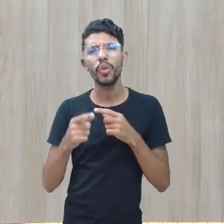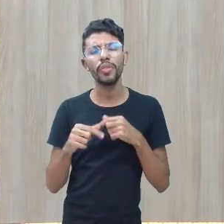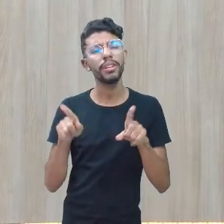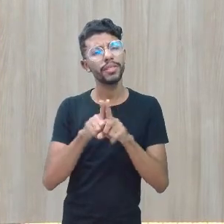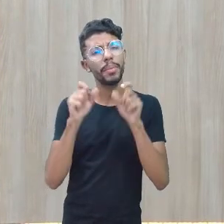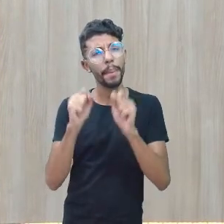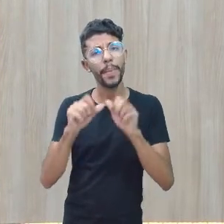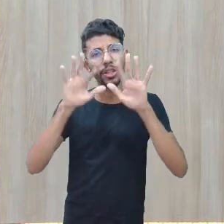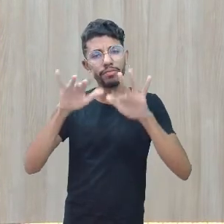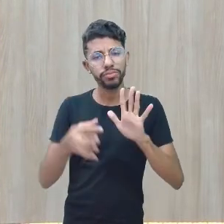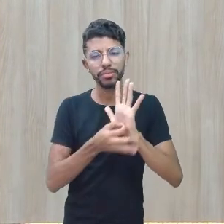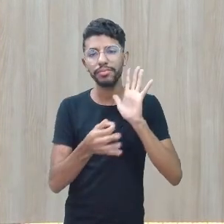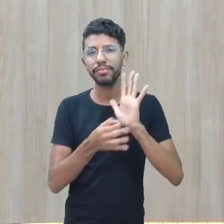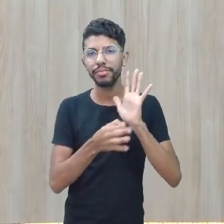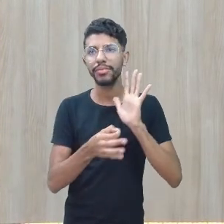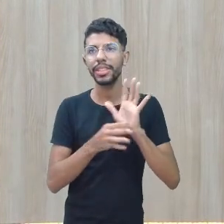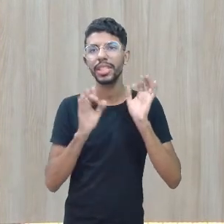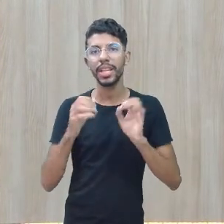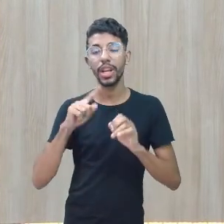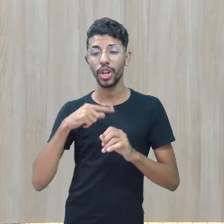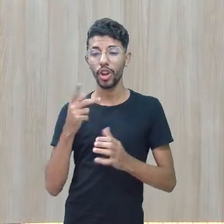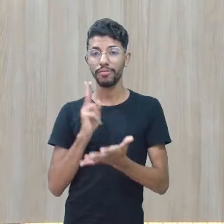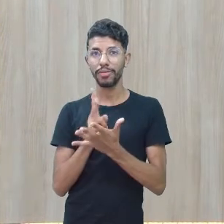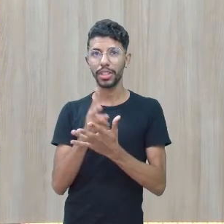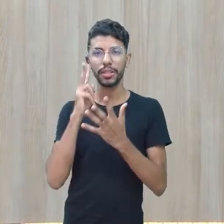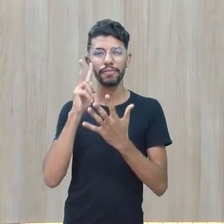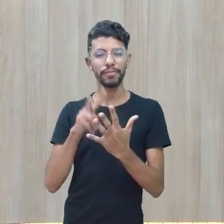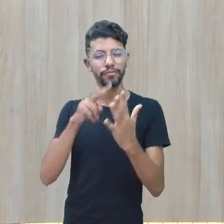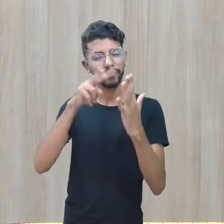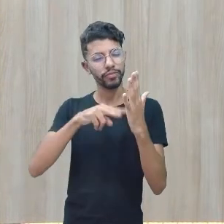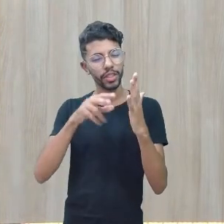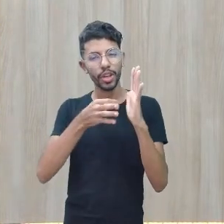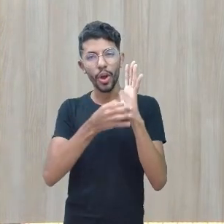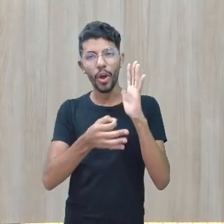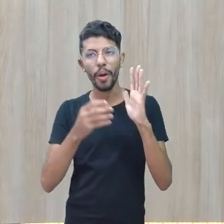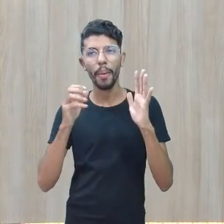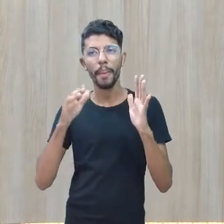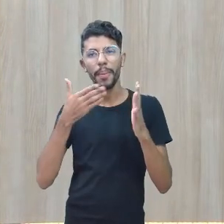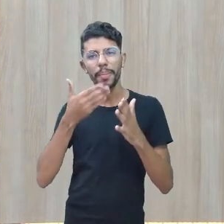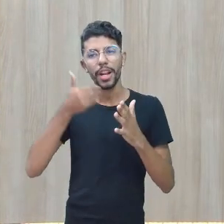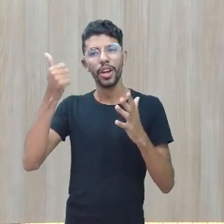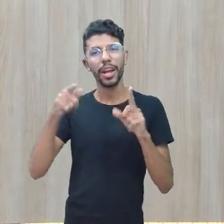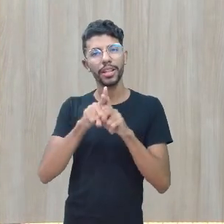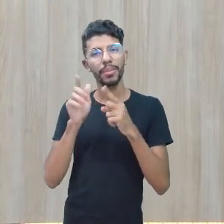também. A gente está de olho sempre lá nos comentários para poder melhorar, para poder trazer mais conteúdos para